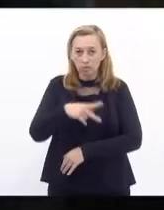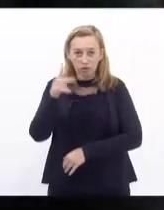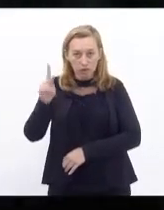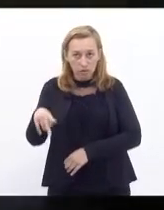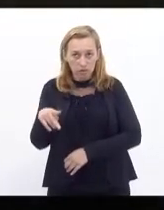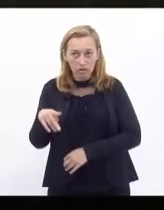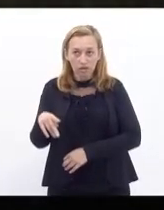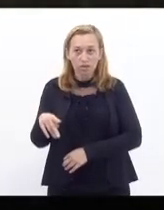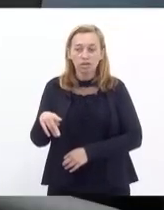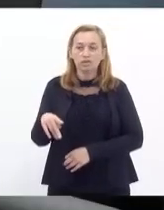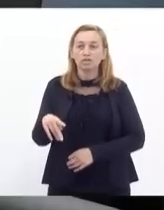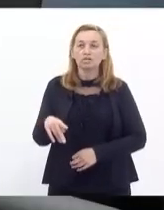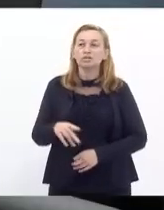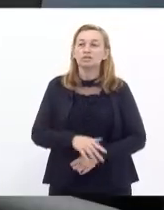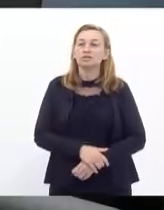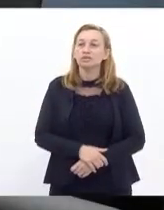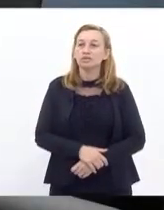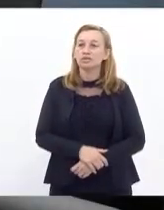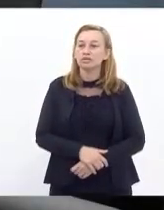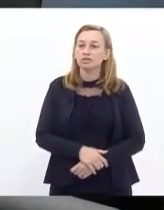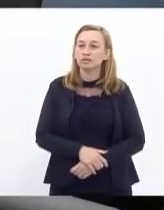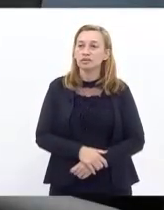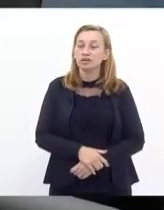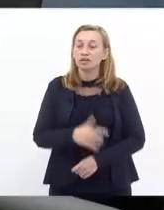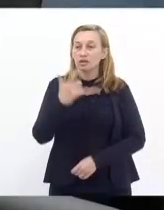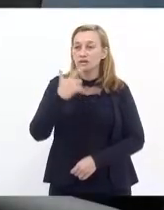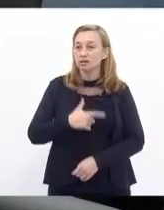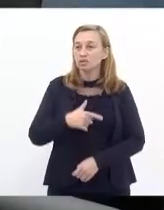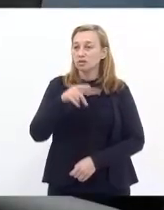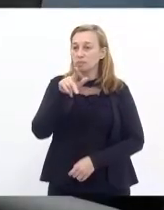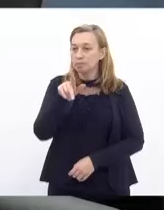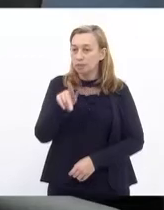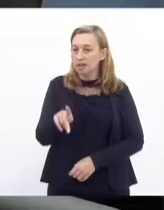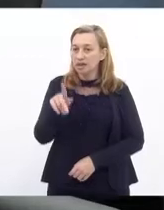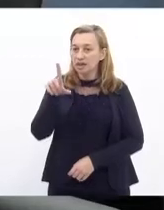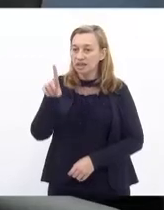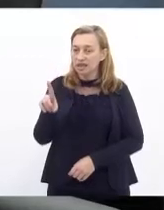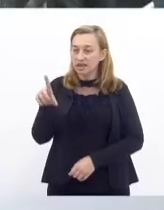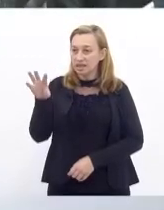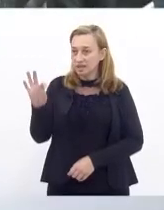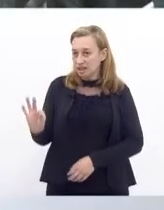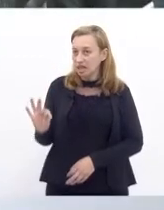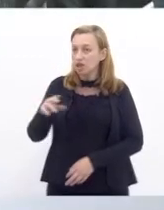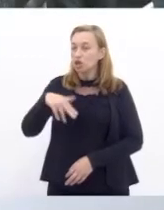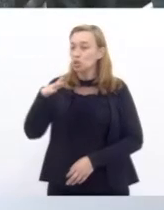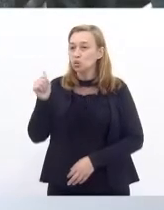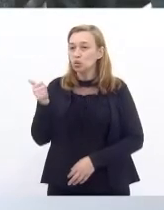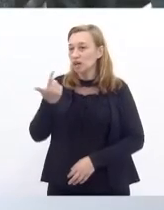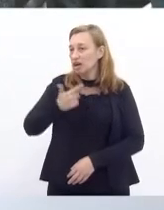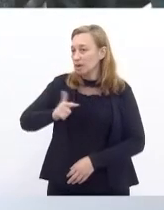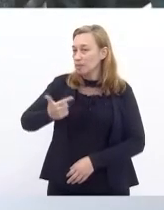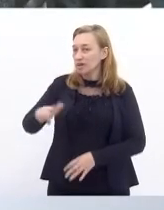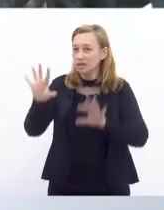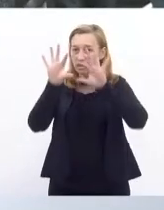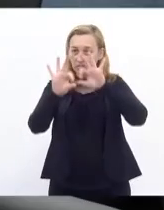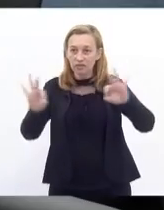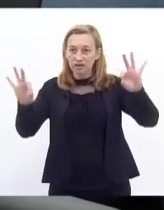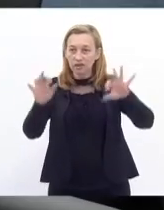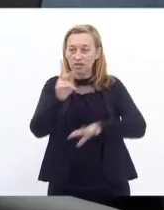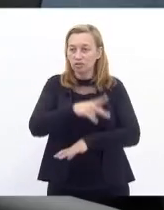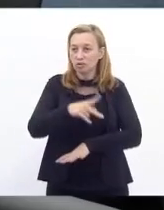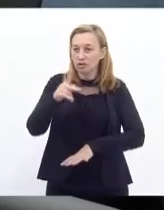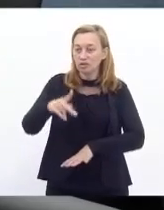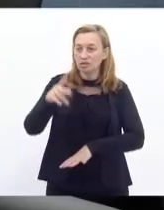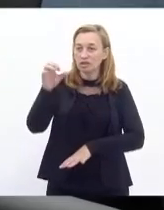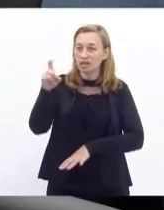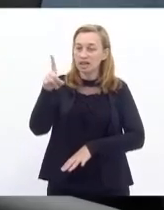né? Eu que sou do PDT, então eu nunca me canso de repetir a frase do professor Darcy